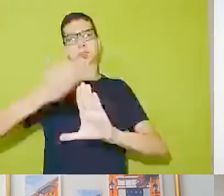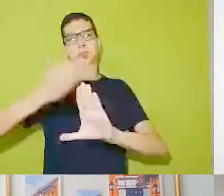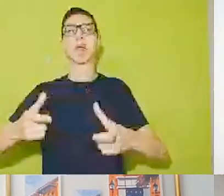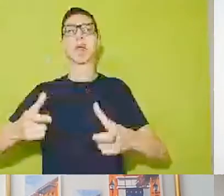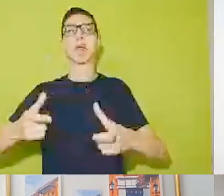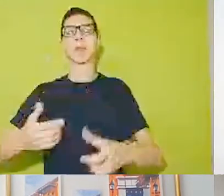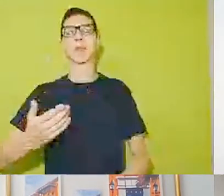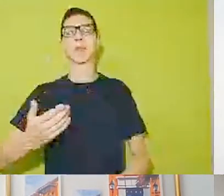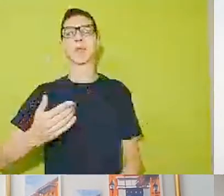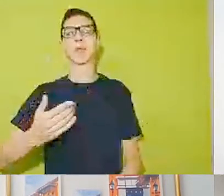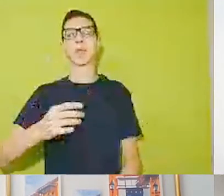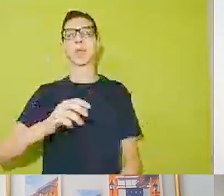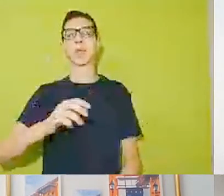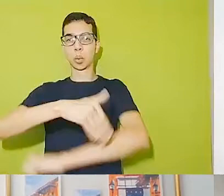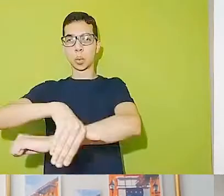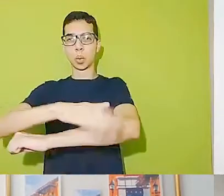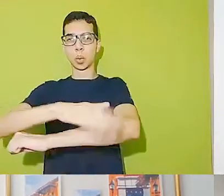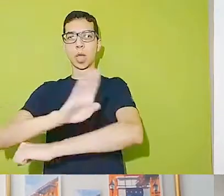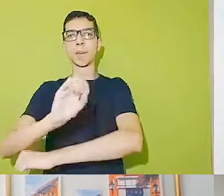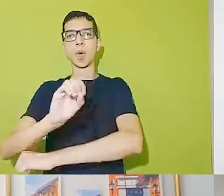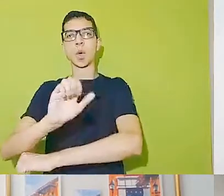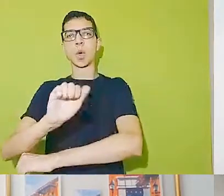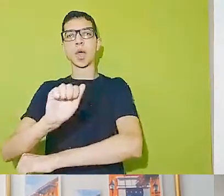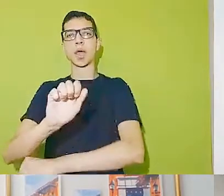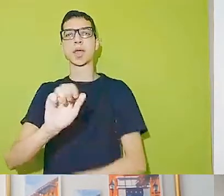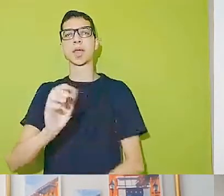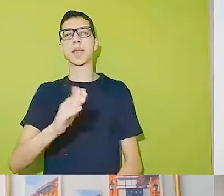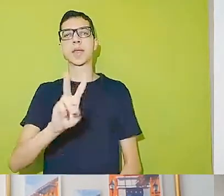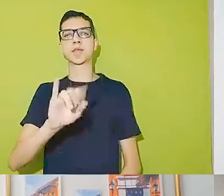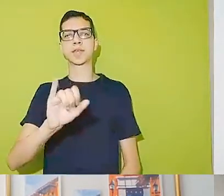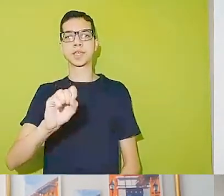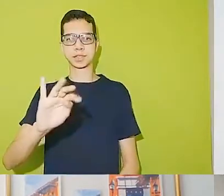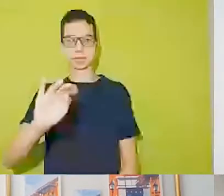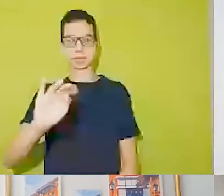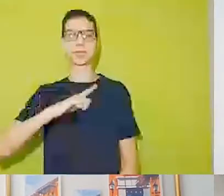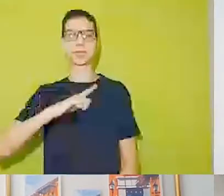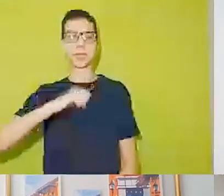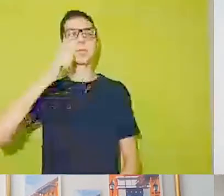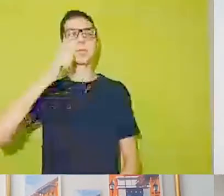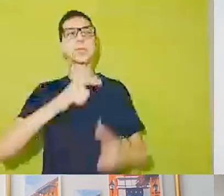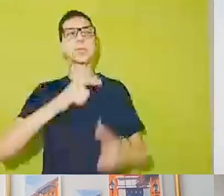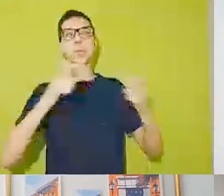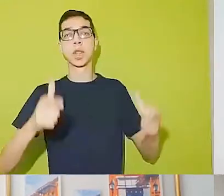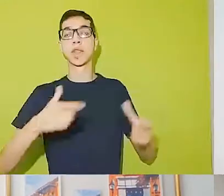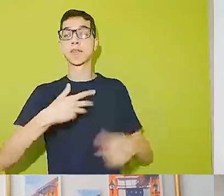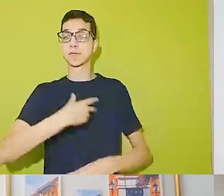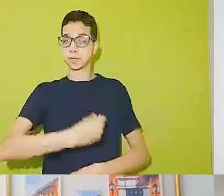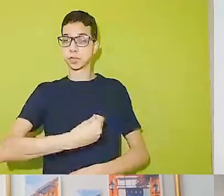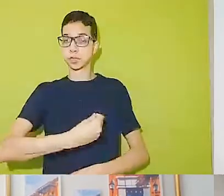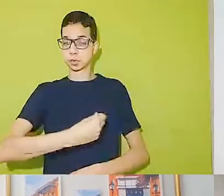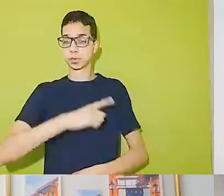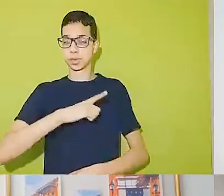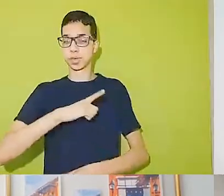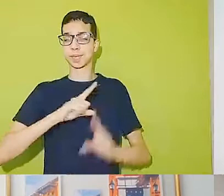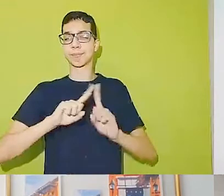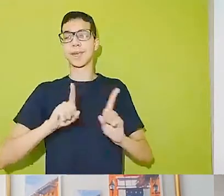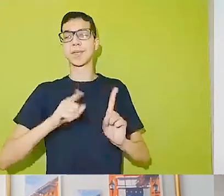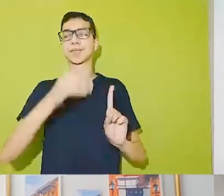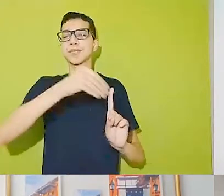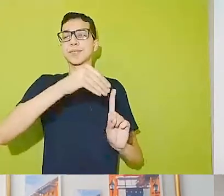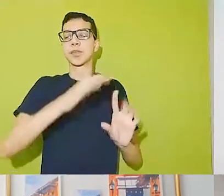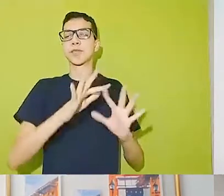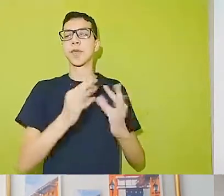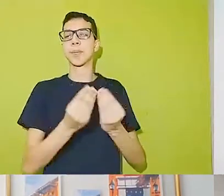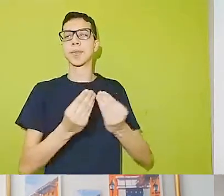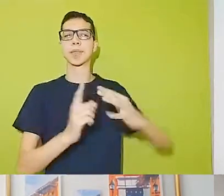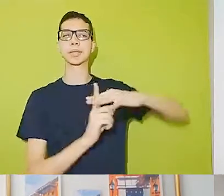situação de rua com filho ou filha, né, e que há uma possibilidade de ruptura do poder familiar, esses casos, eles são os